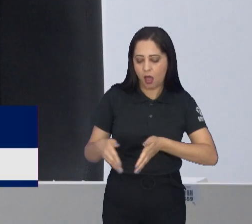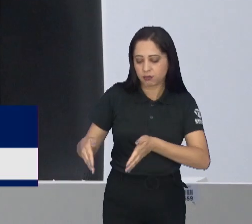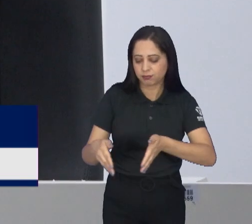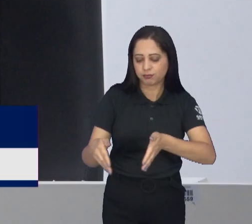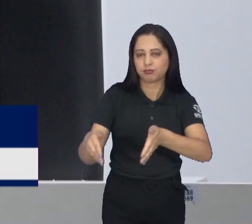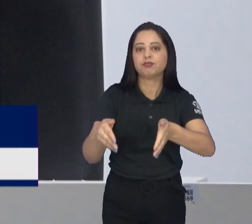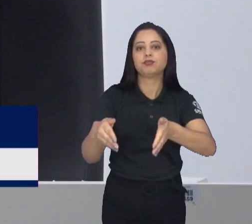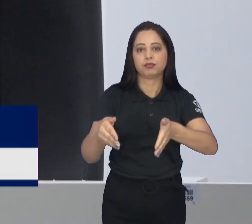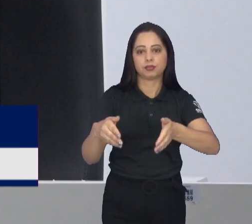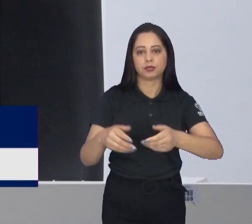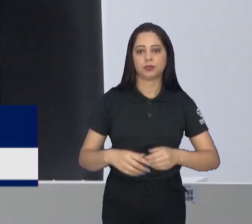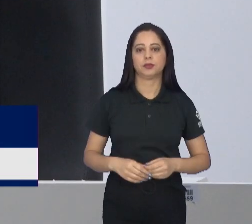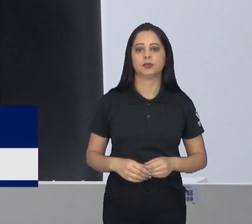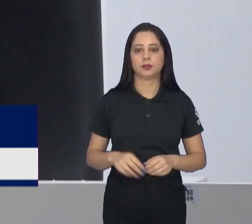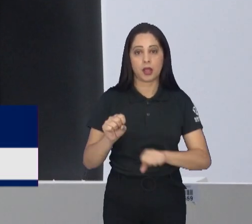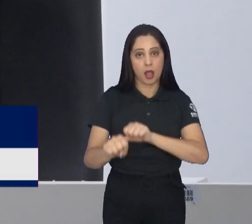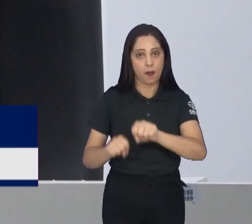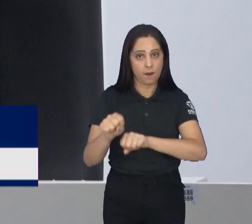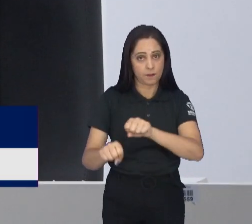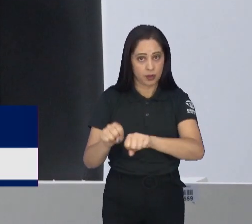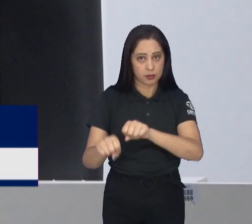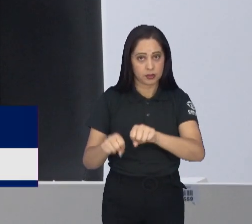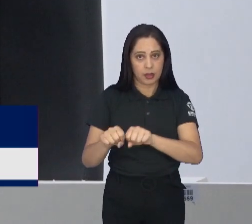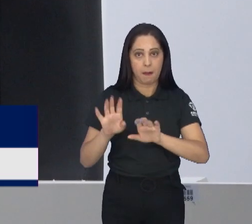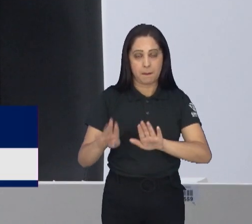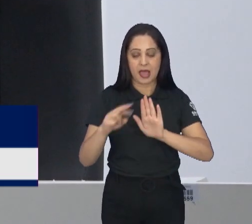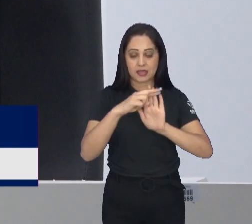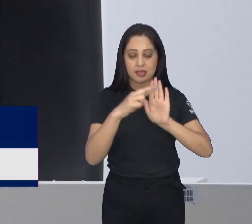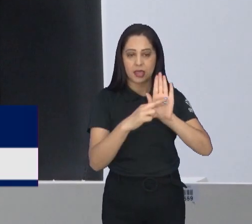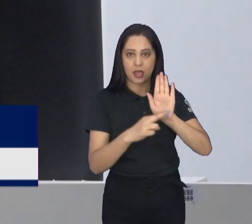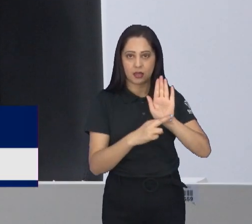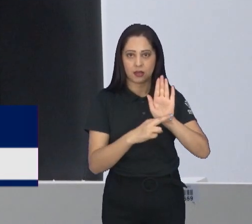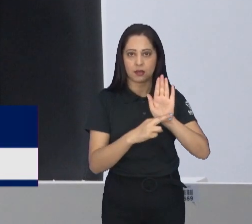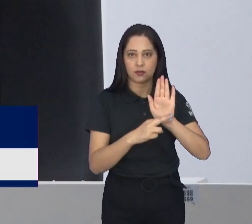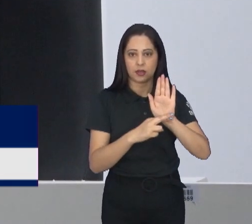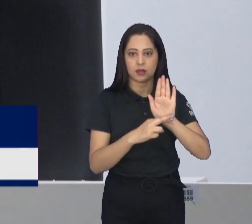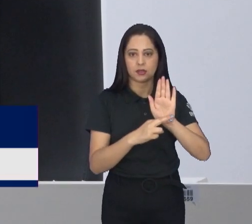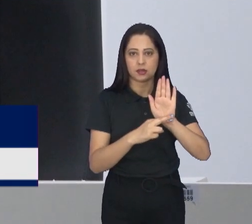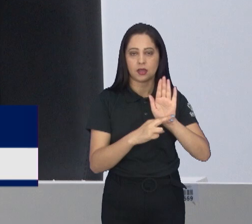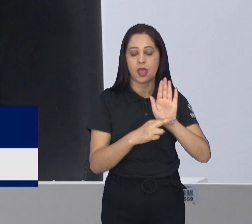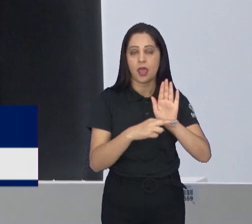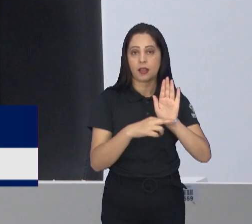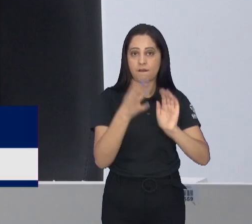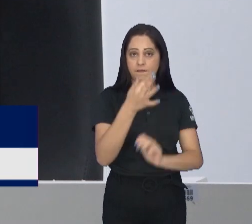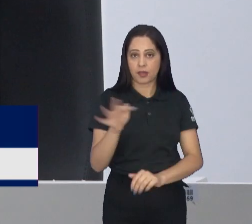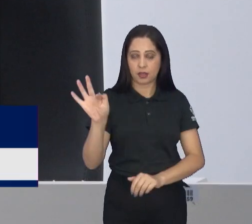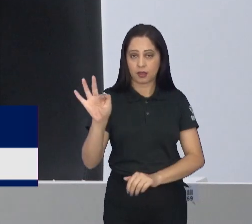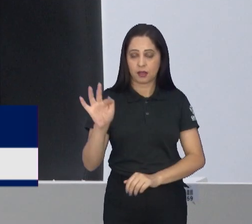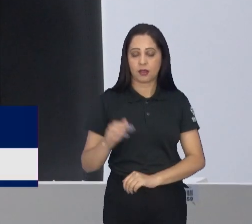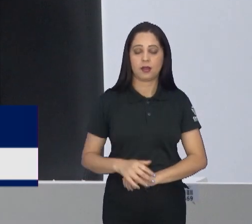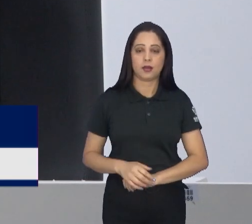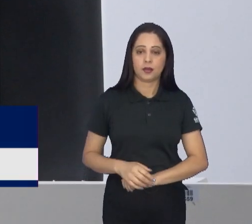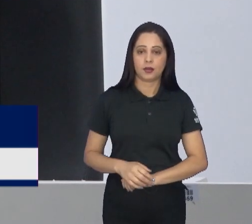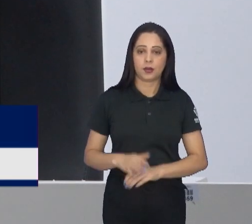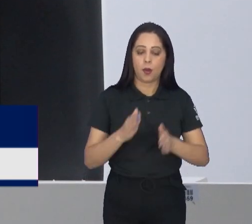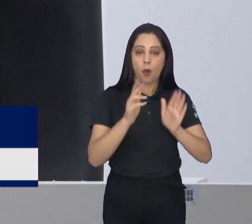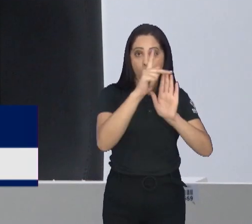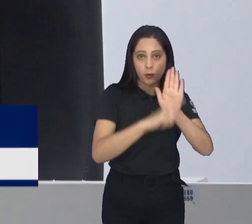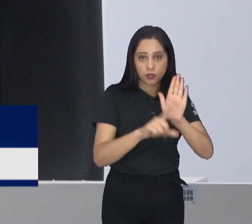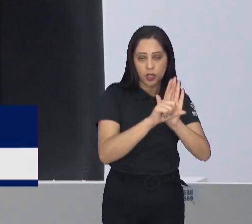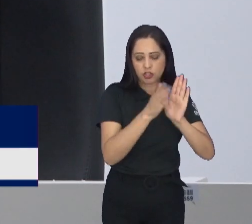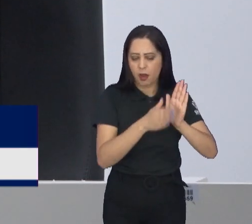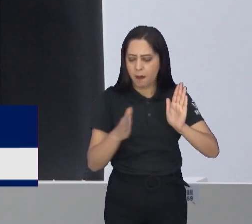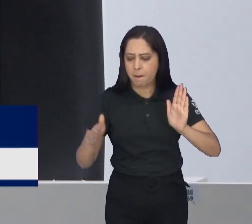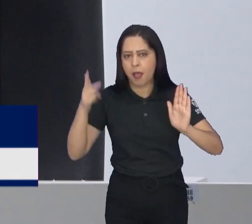dos Campos, à luz das normas federais pertinentes. O rito é ordinário.